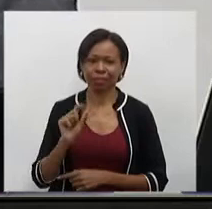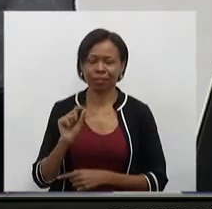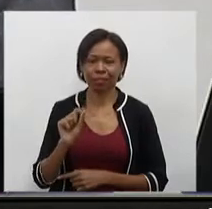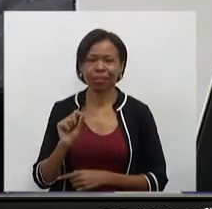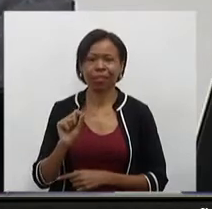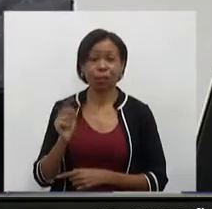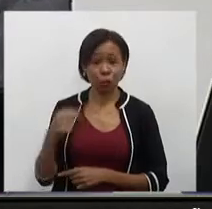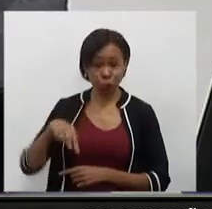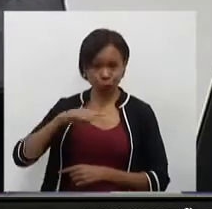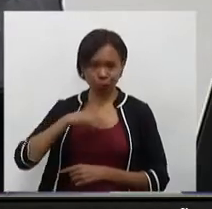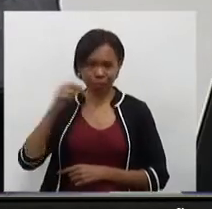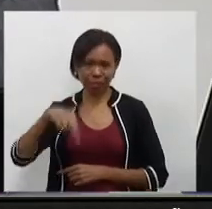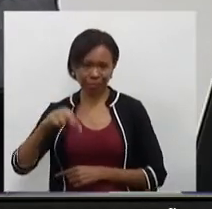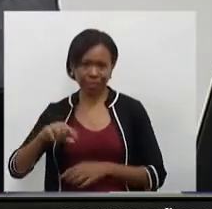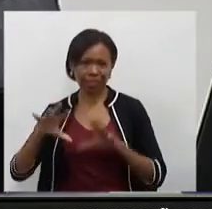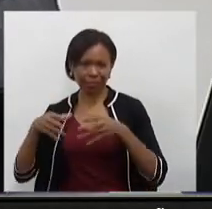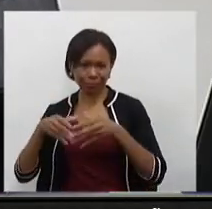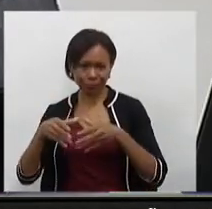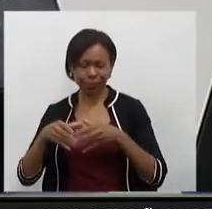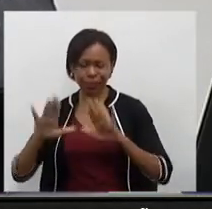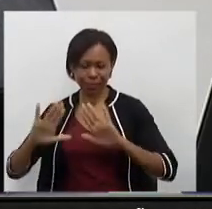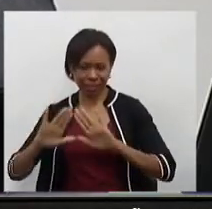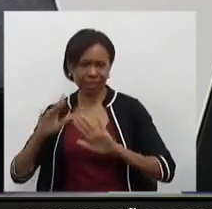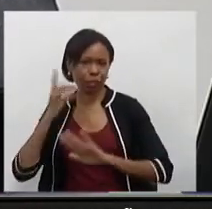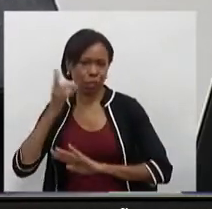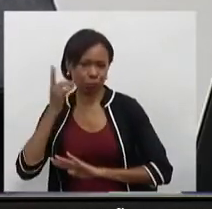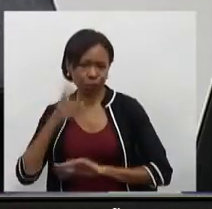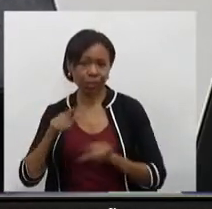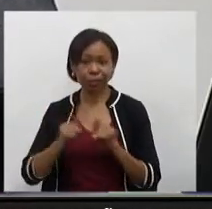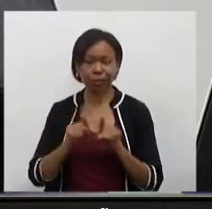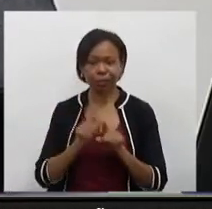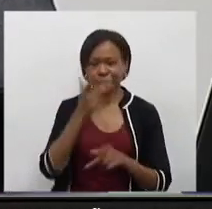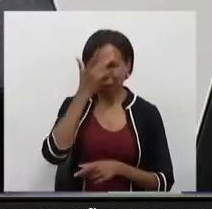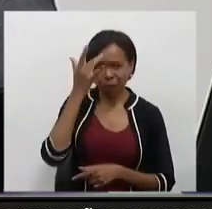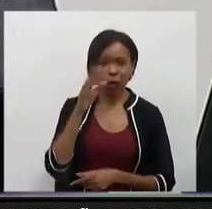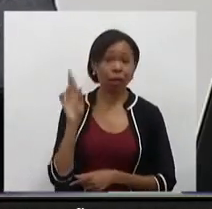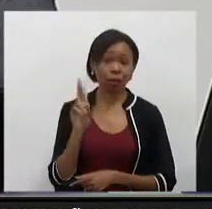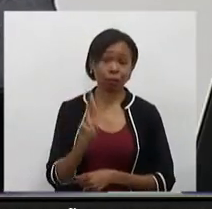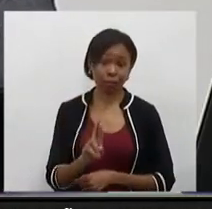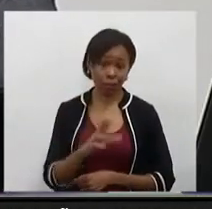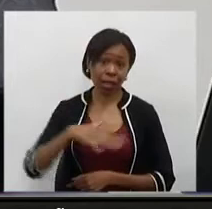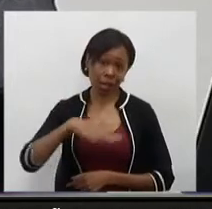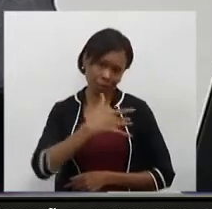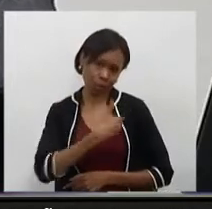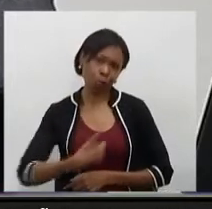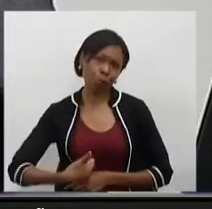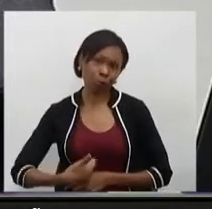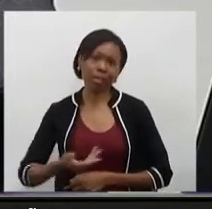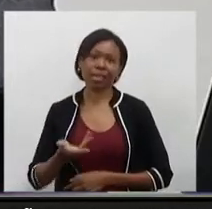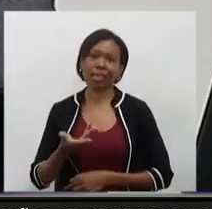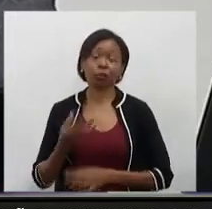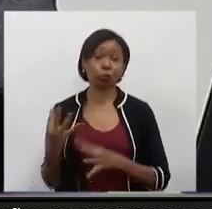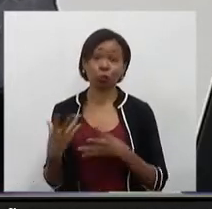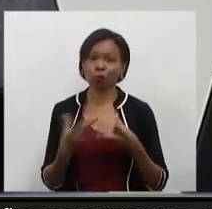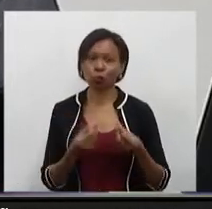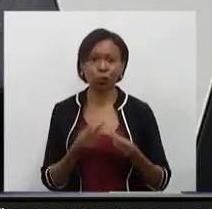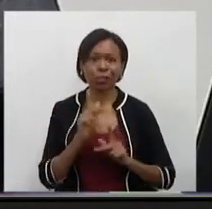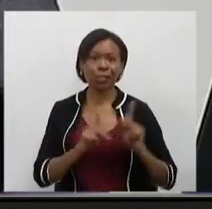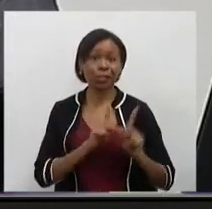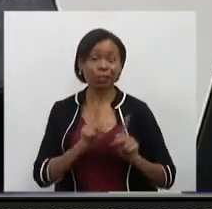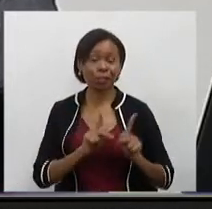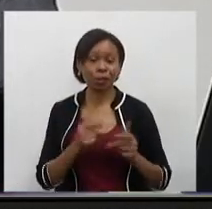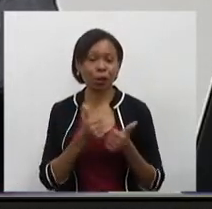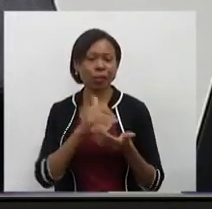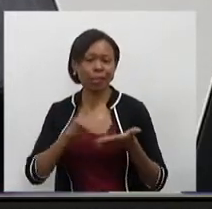a gente aqui da comissão, os deputados, mas também os representantes do governo, Janaína, Duílio, subsecretários,